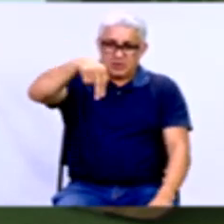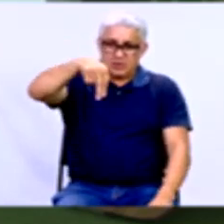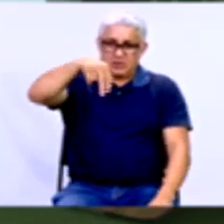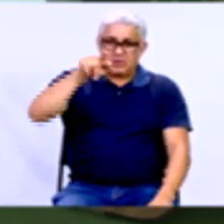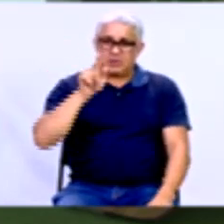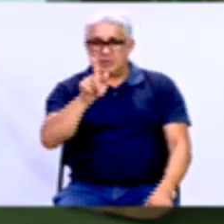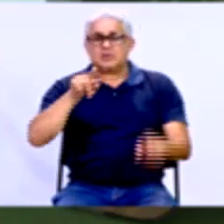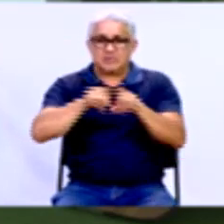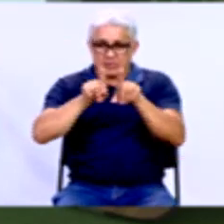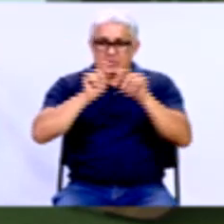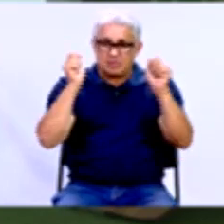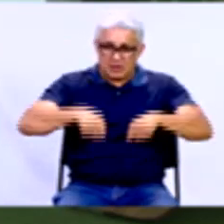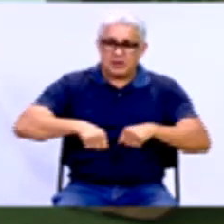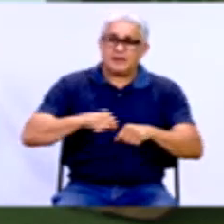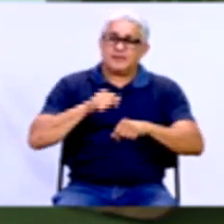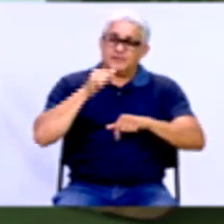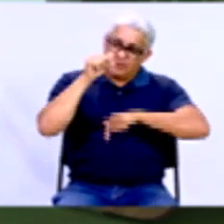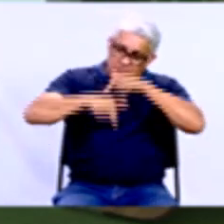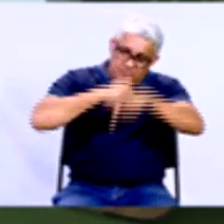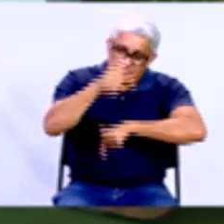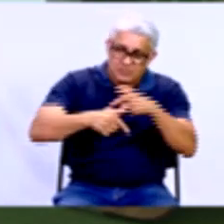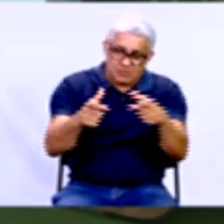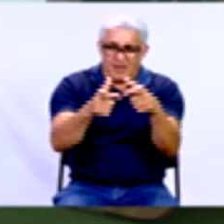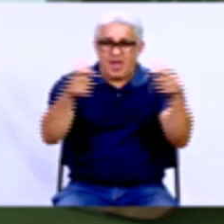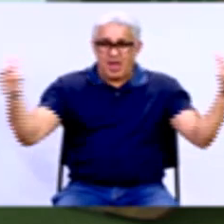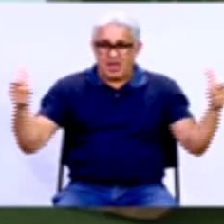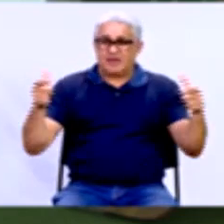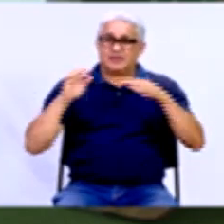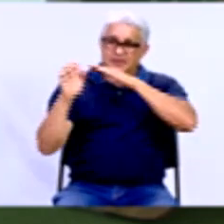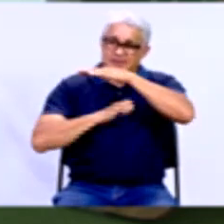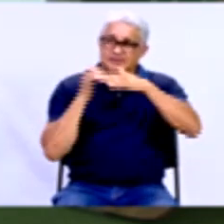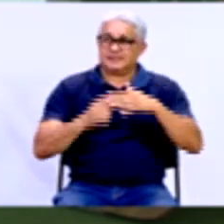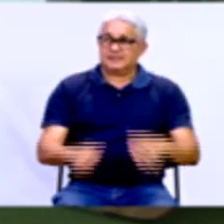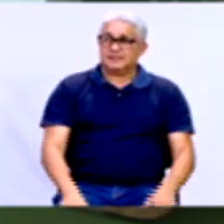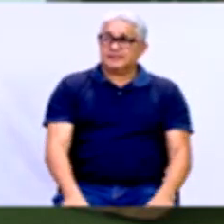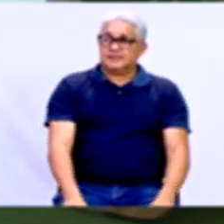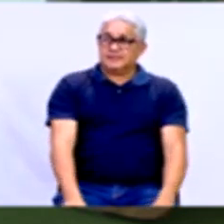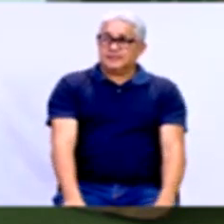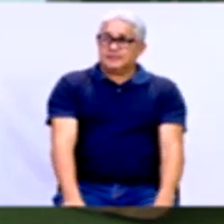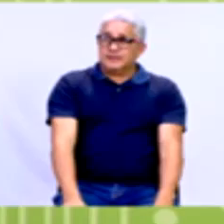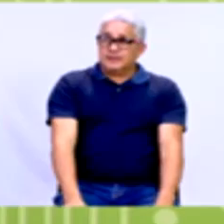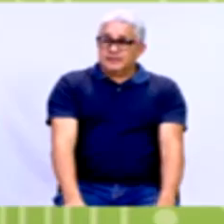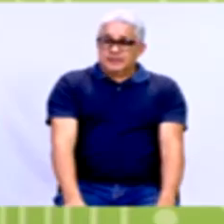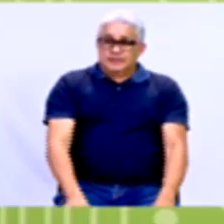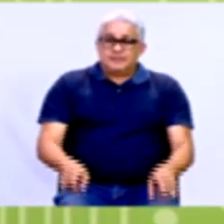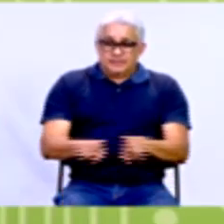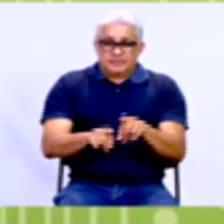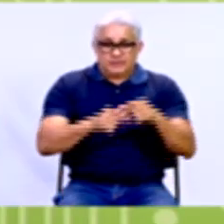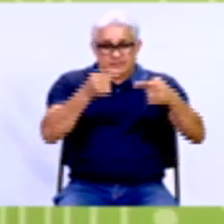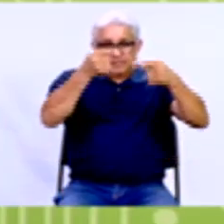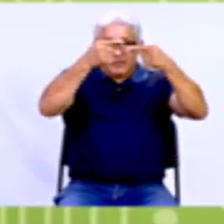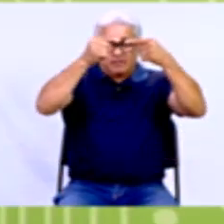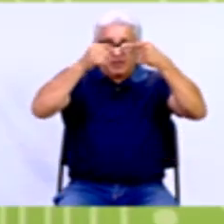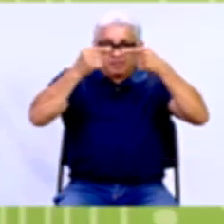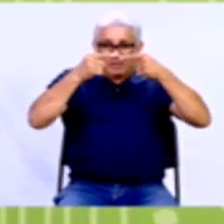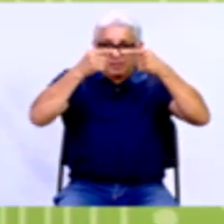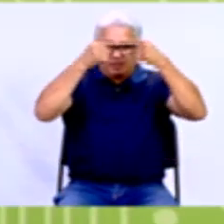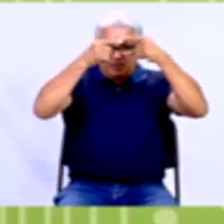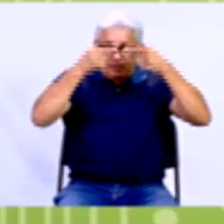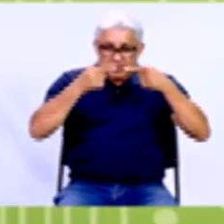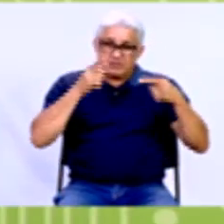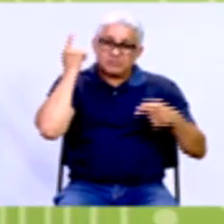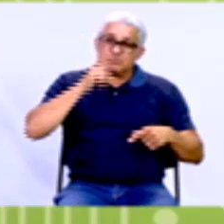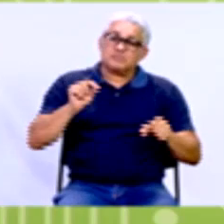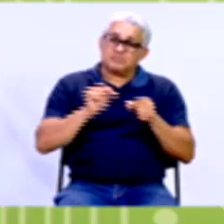para poder desenvolver o seu negócio e fazer ele crescer. Exatamente. E é isso, a parte da correlação, vocês viram que a gente consegue